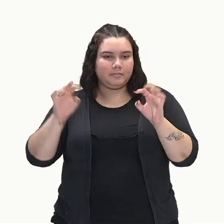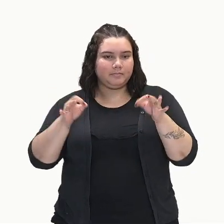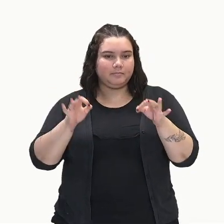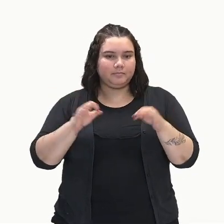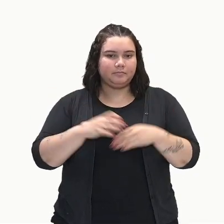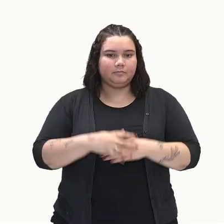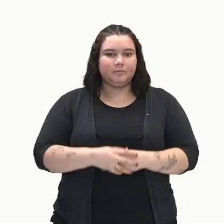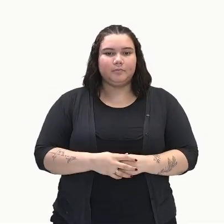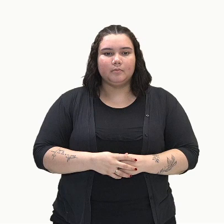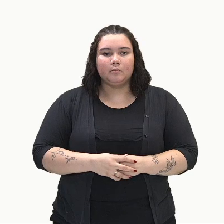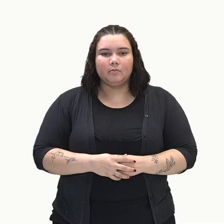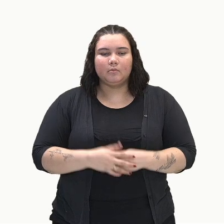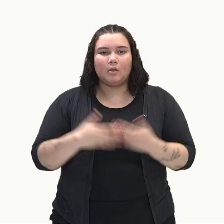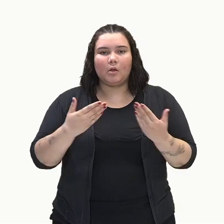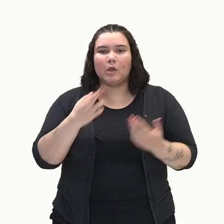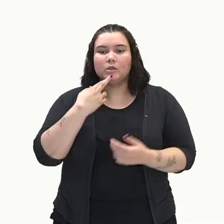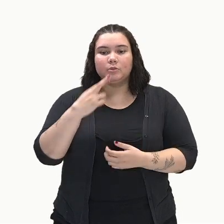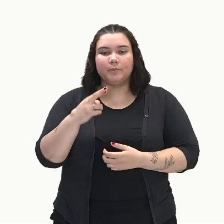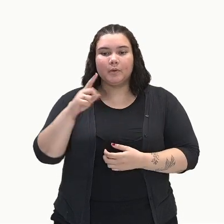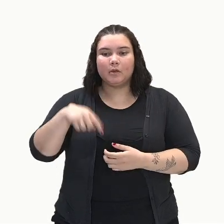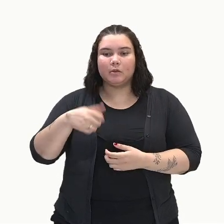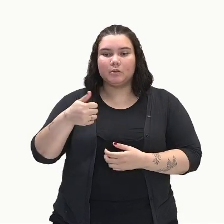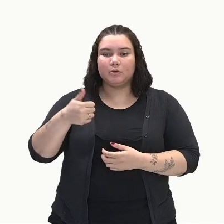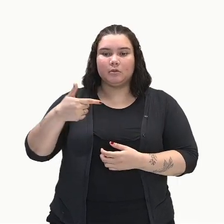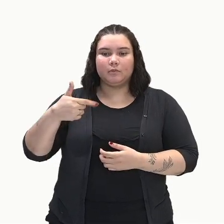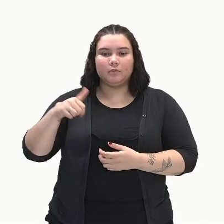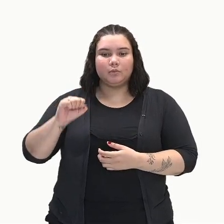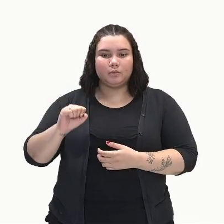gente chega em 128.